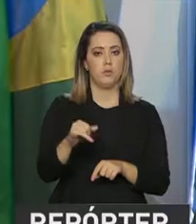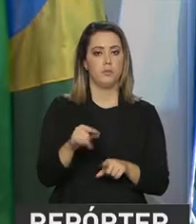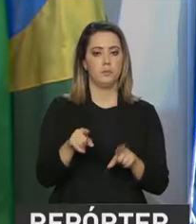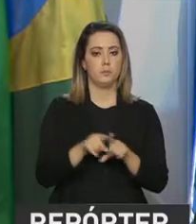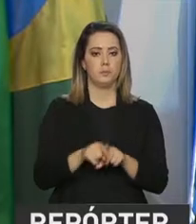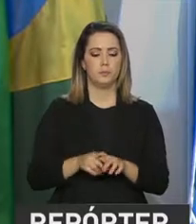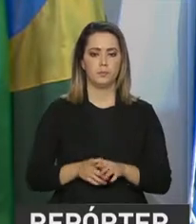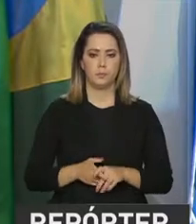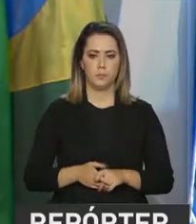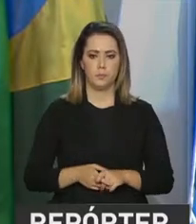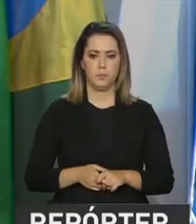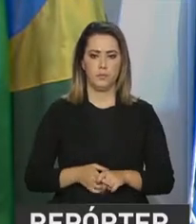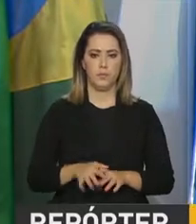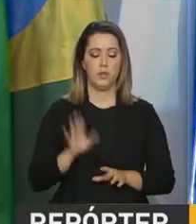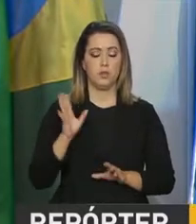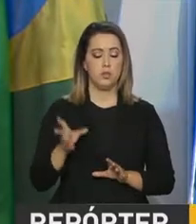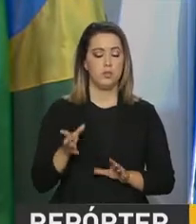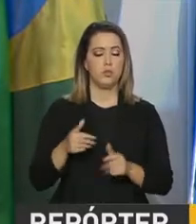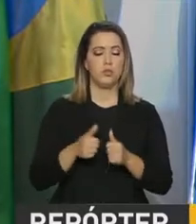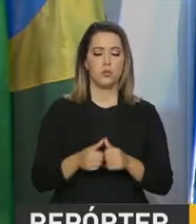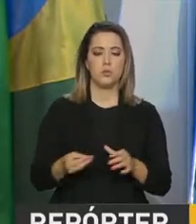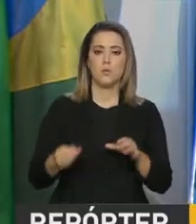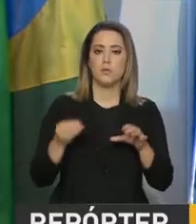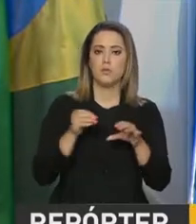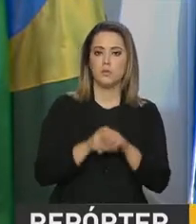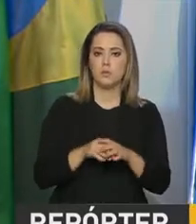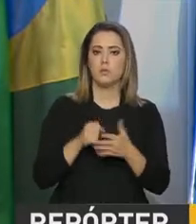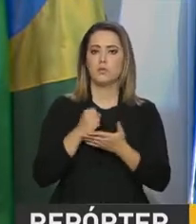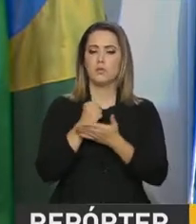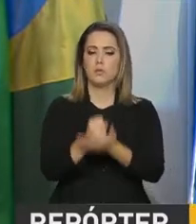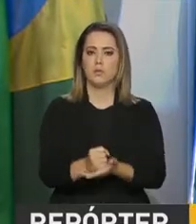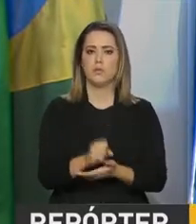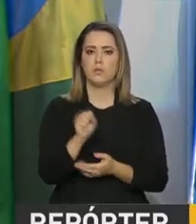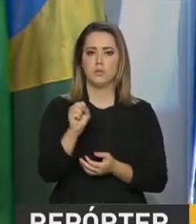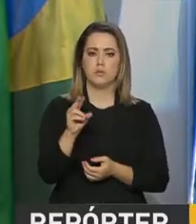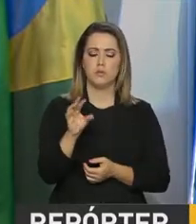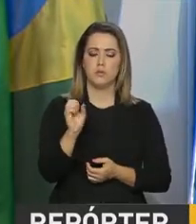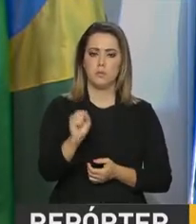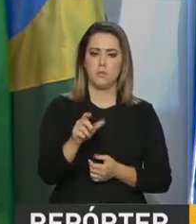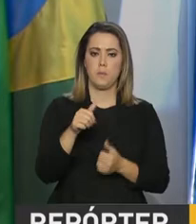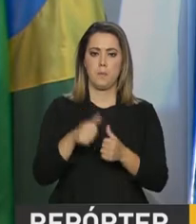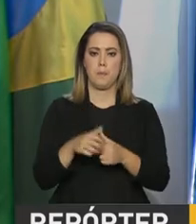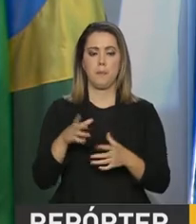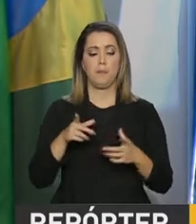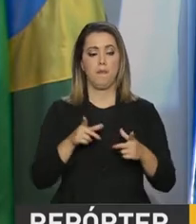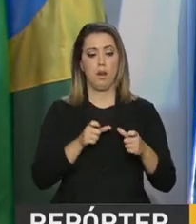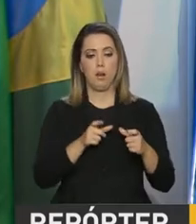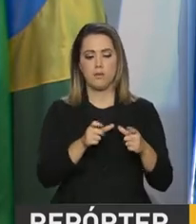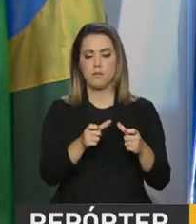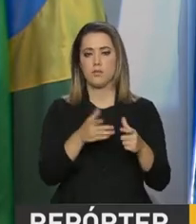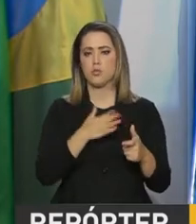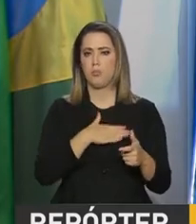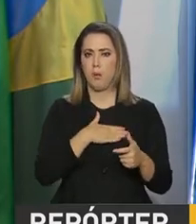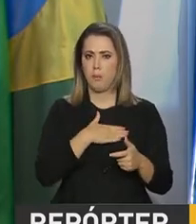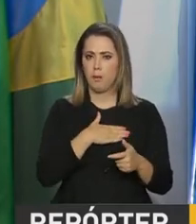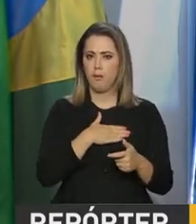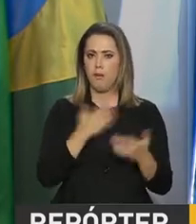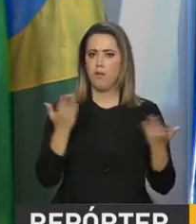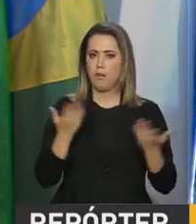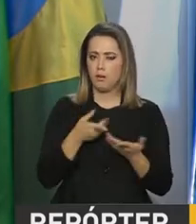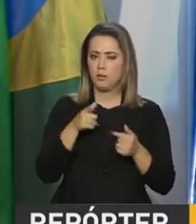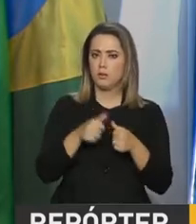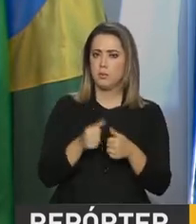O trastuzumab já estava incorporado como medicamento disponível para o SUS, para câncer de mama, e agora está